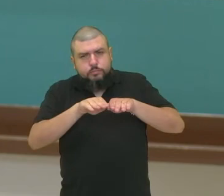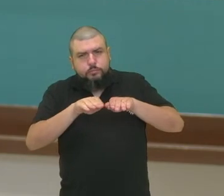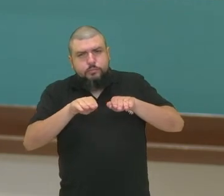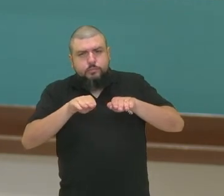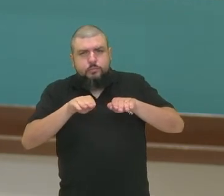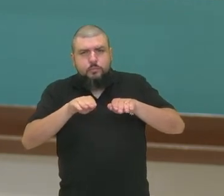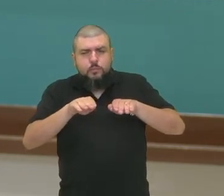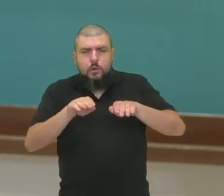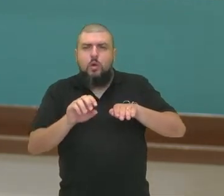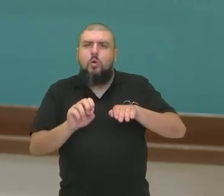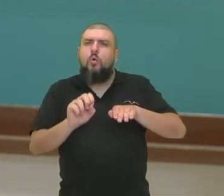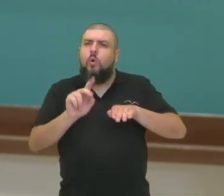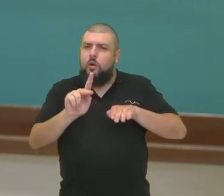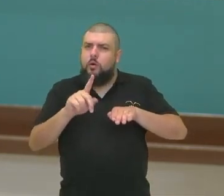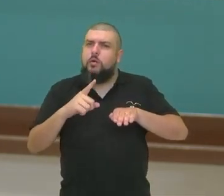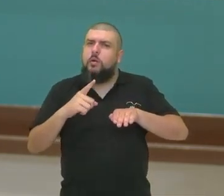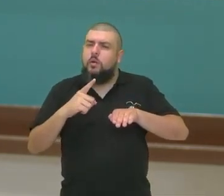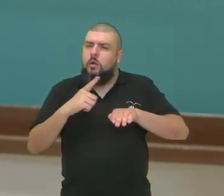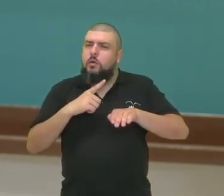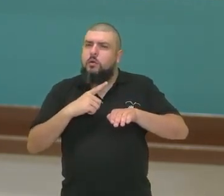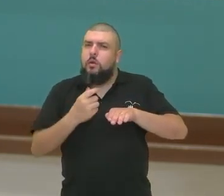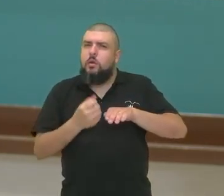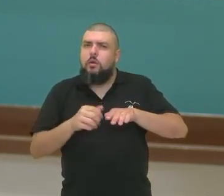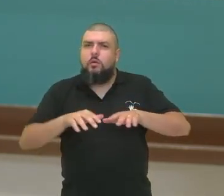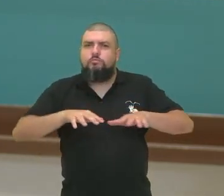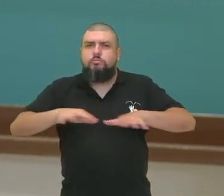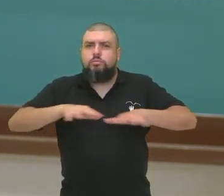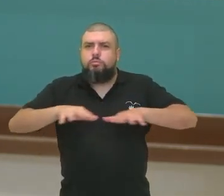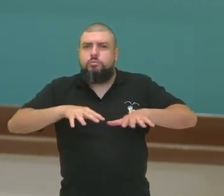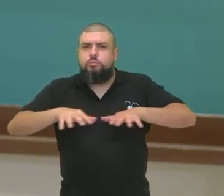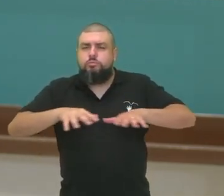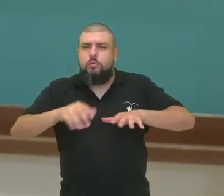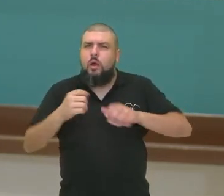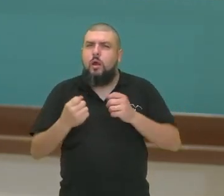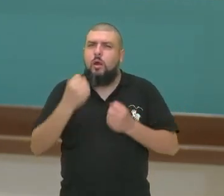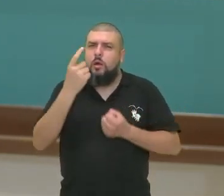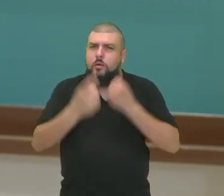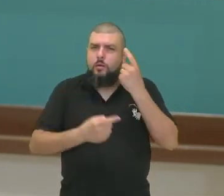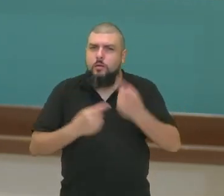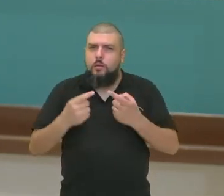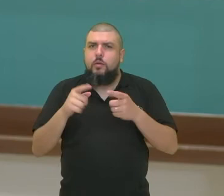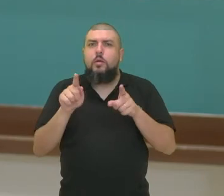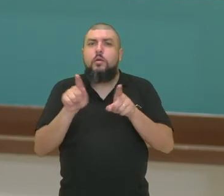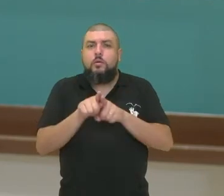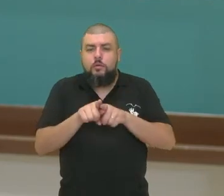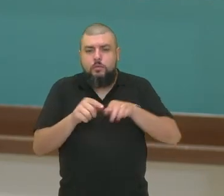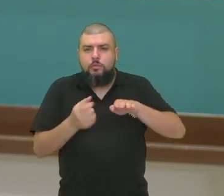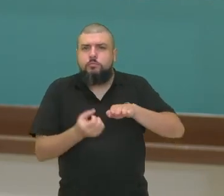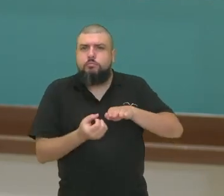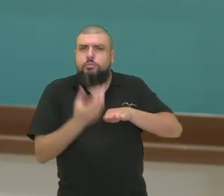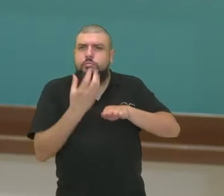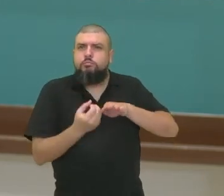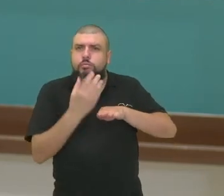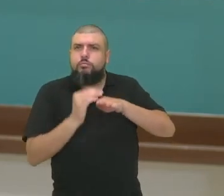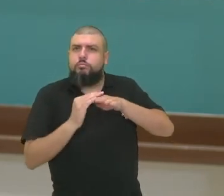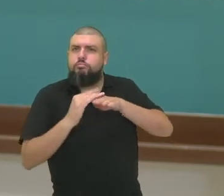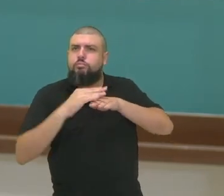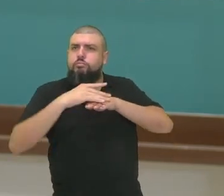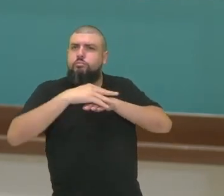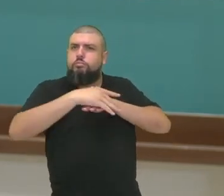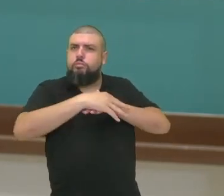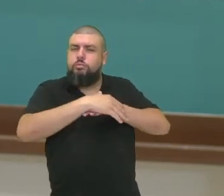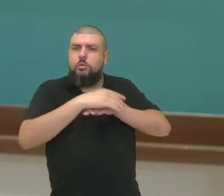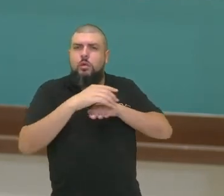gera vulcanismos, gera tremores de terras muitas vezes, e conforme nós vimos numa fotografia, né, essas rachaduras aí